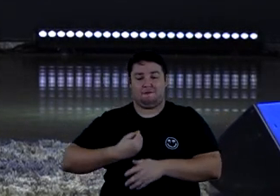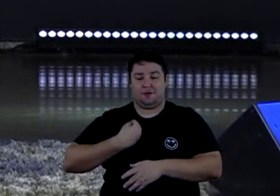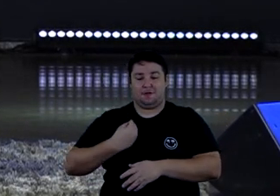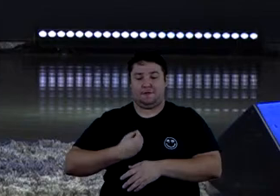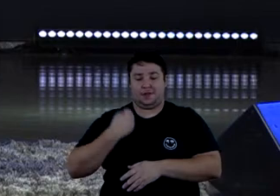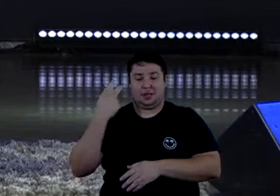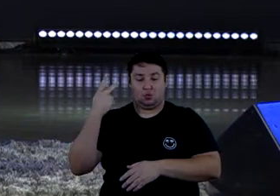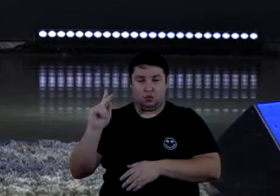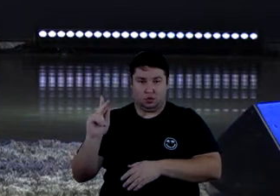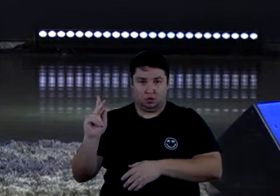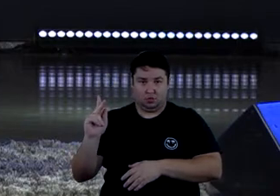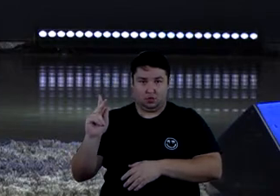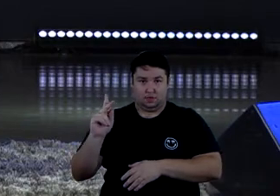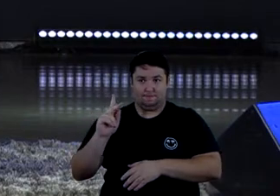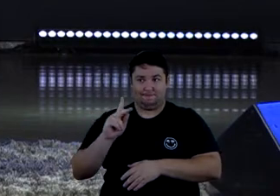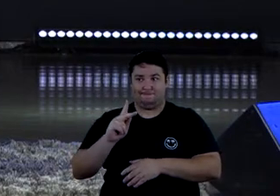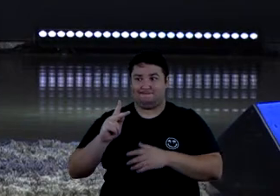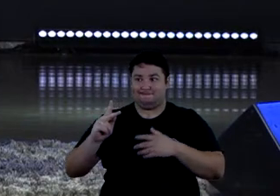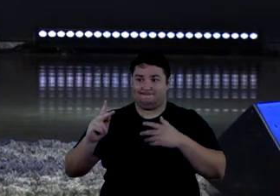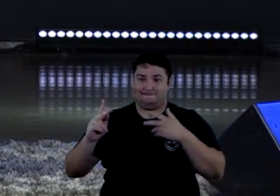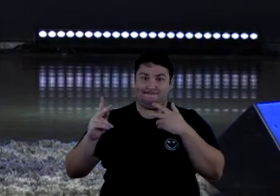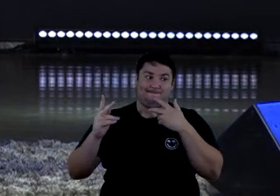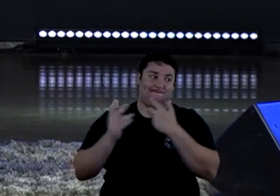Deus, você está lascado.